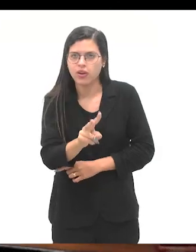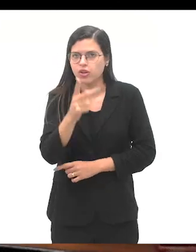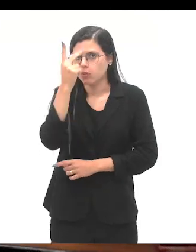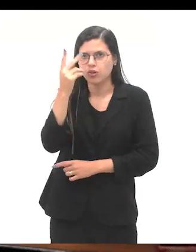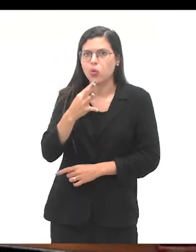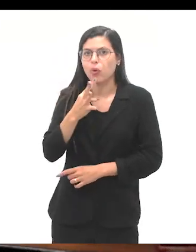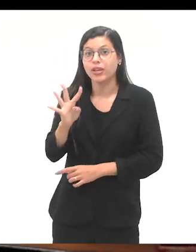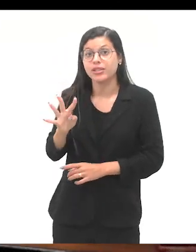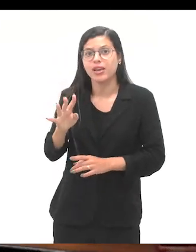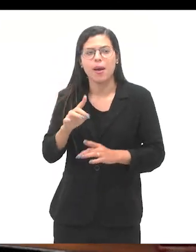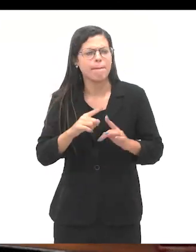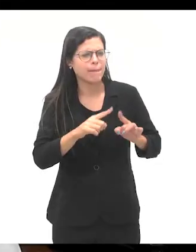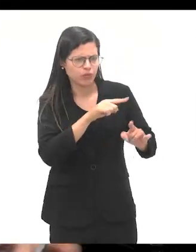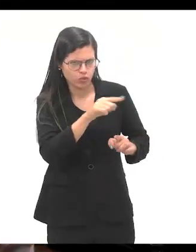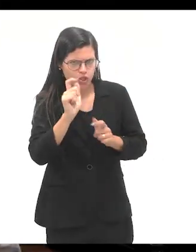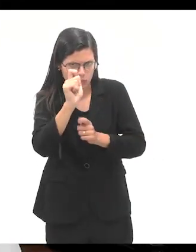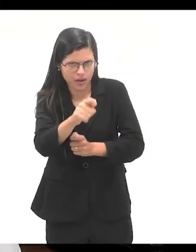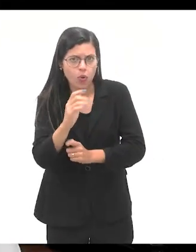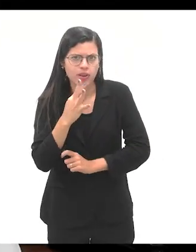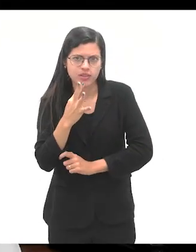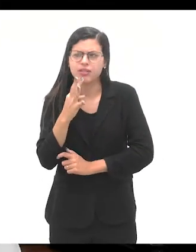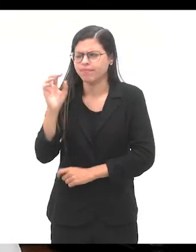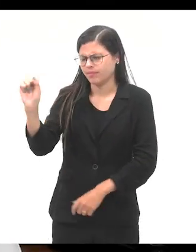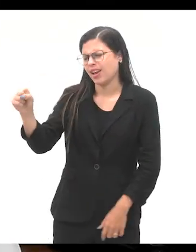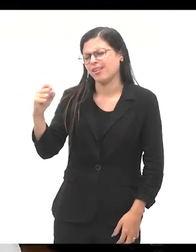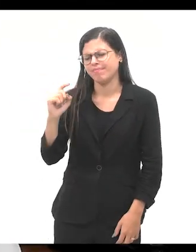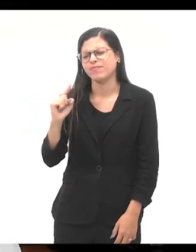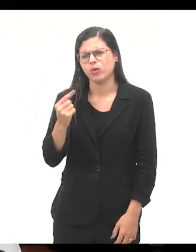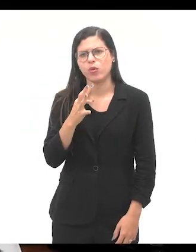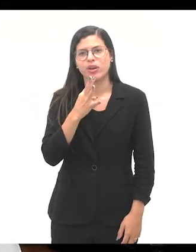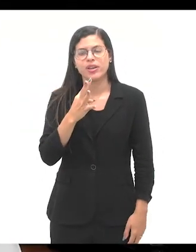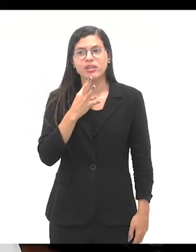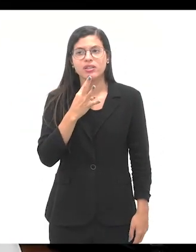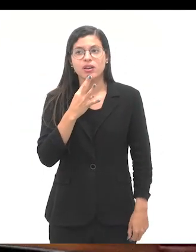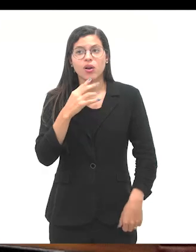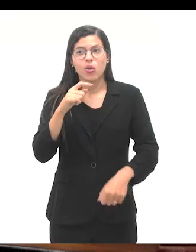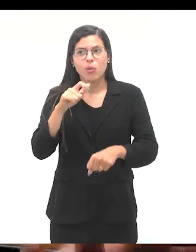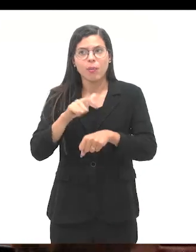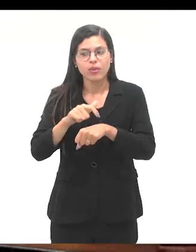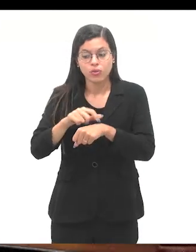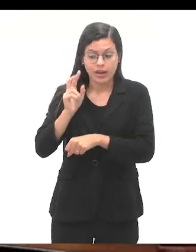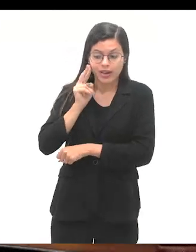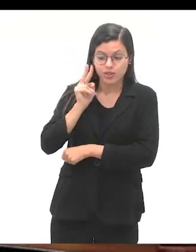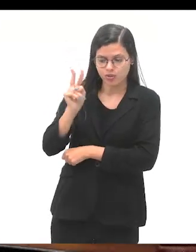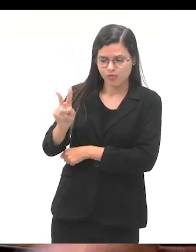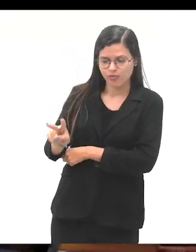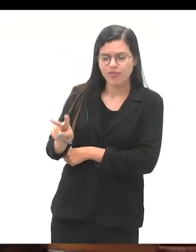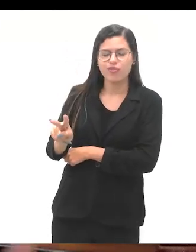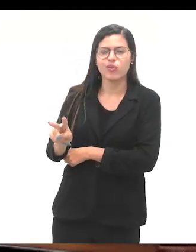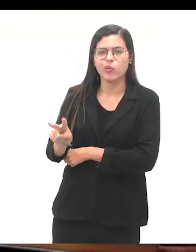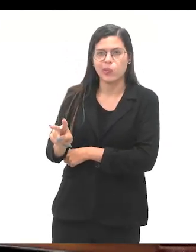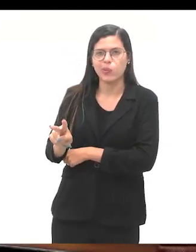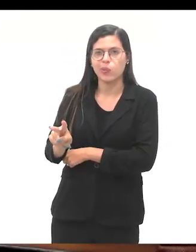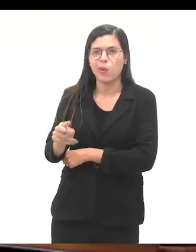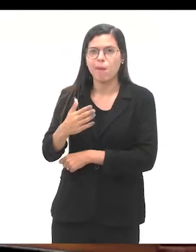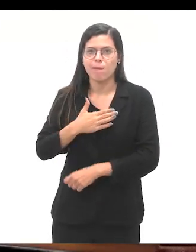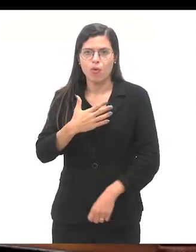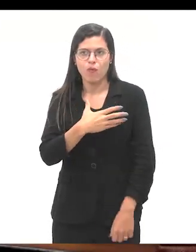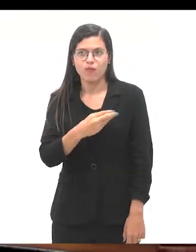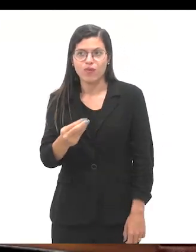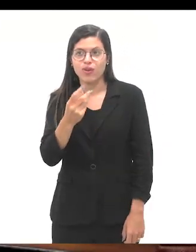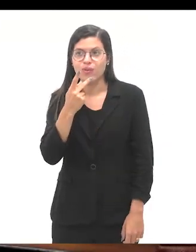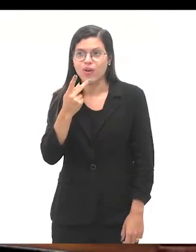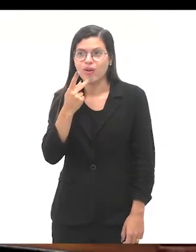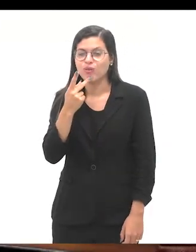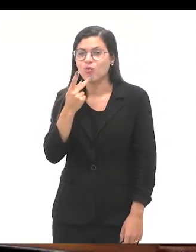conhecia, né? A gente conhecia um tarpão. Você falou, pô, nunca vi você aqui, nunca vi esse Inclusive, peixe por aqui. No momento que o peixe subiu, que a gente, né, na rede, o meu